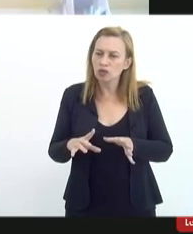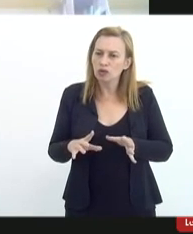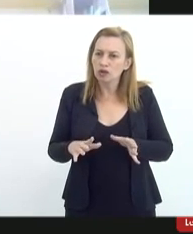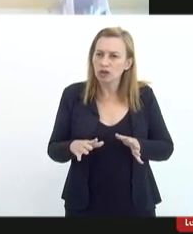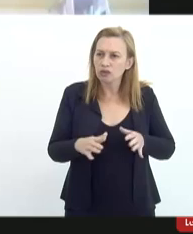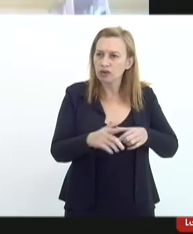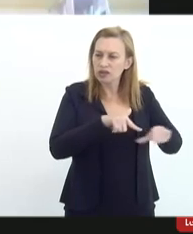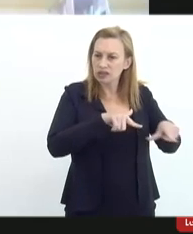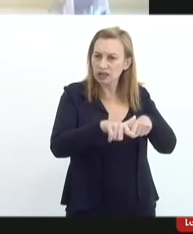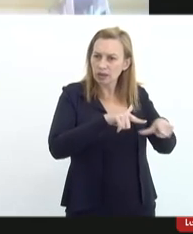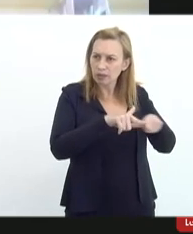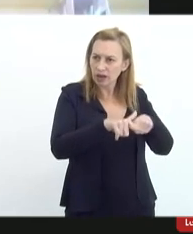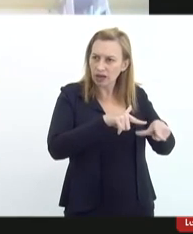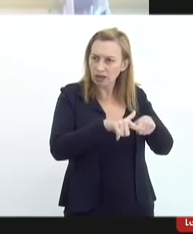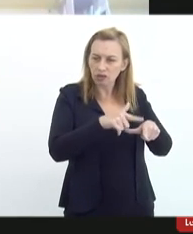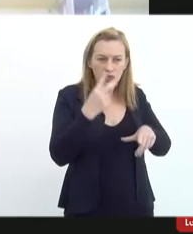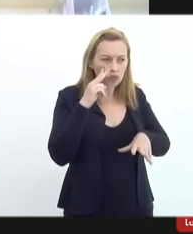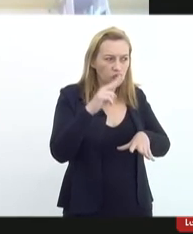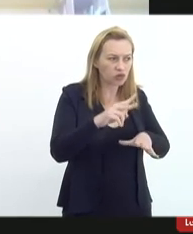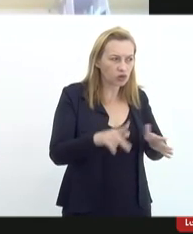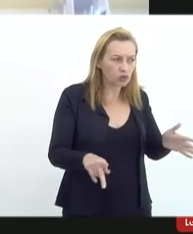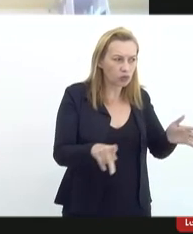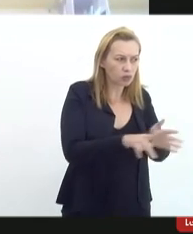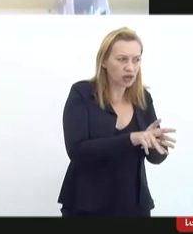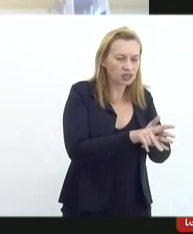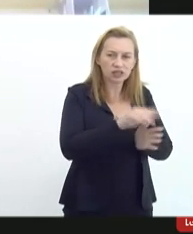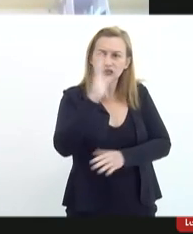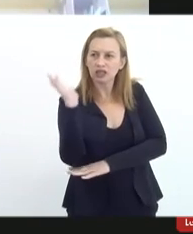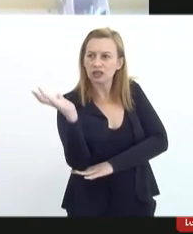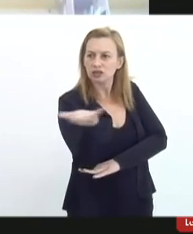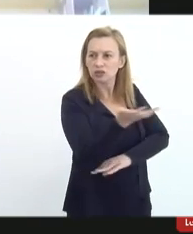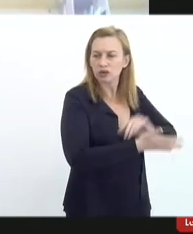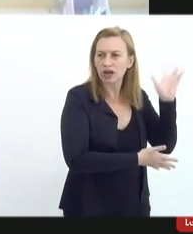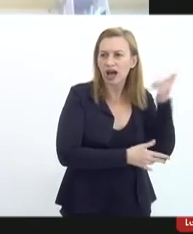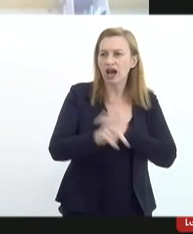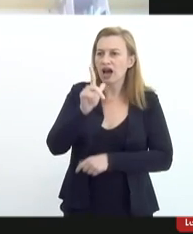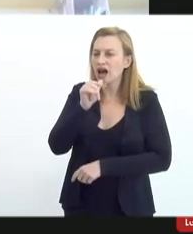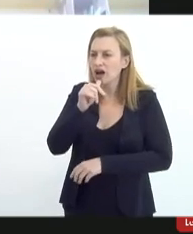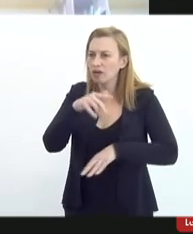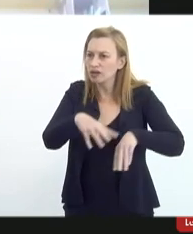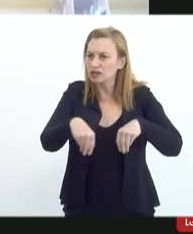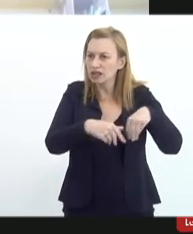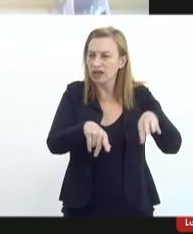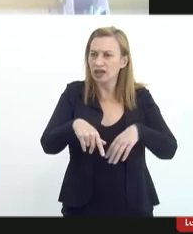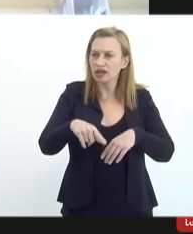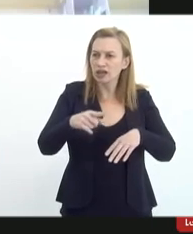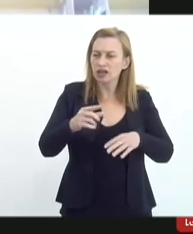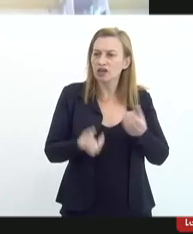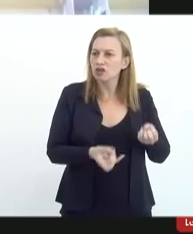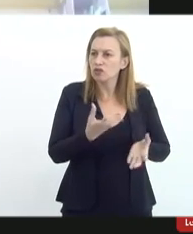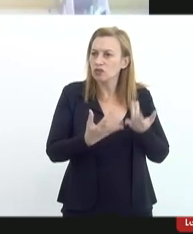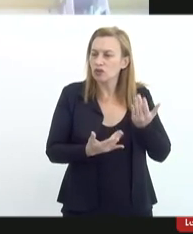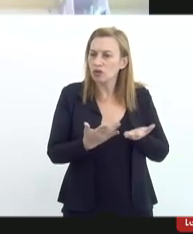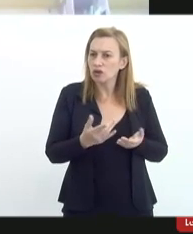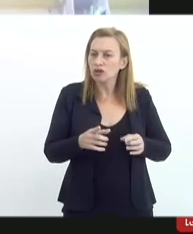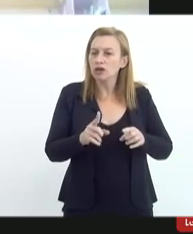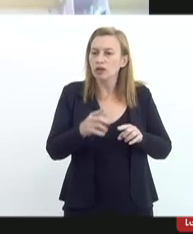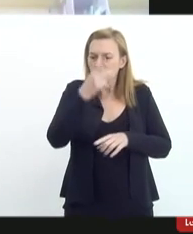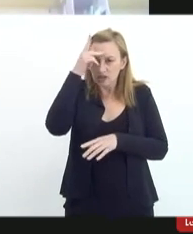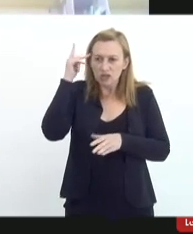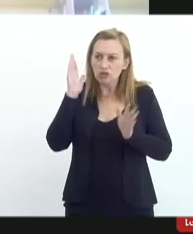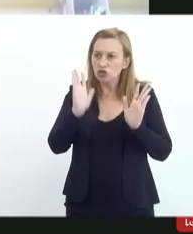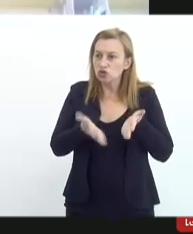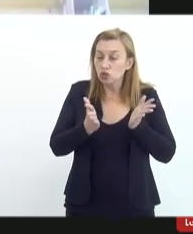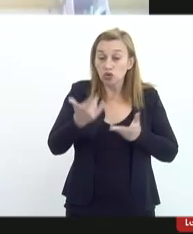ar, água, terra e fogo, gente de hoje, que faz a adaptação dessa maneira de ser às necessidades de